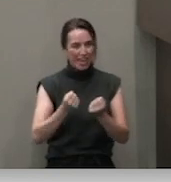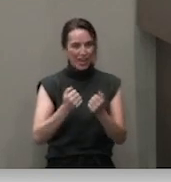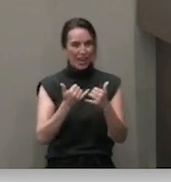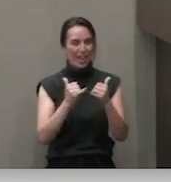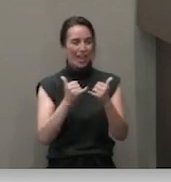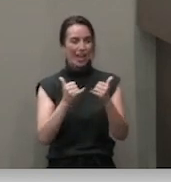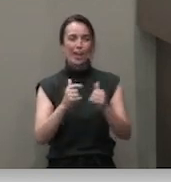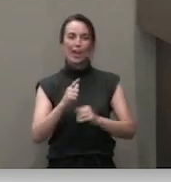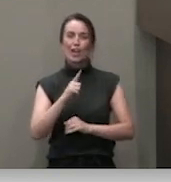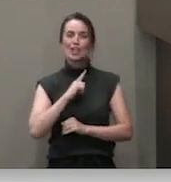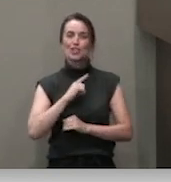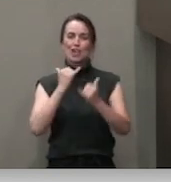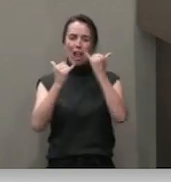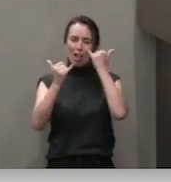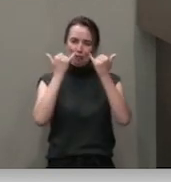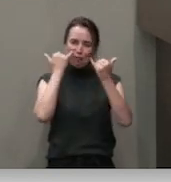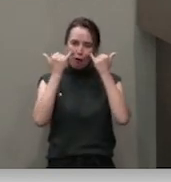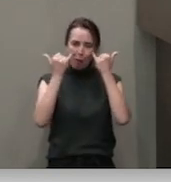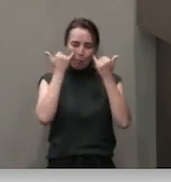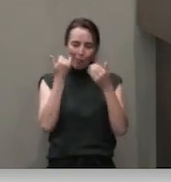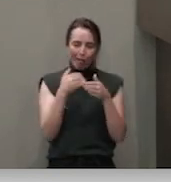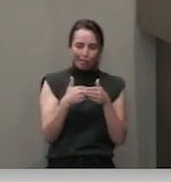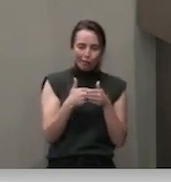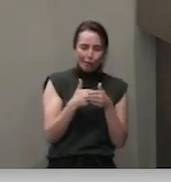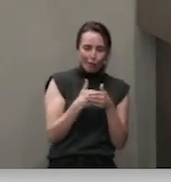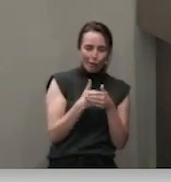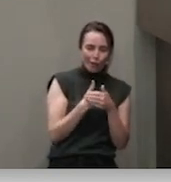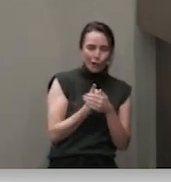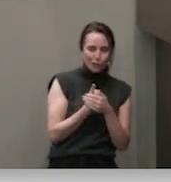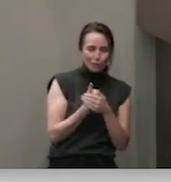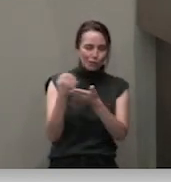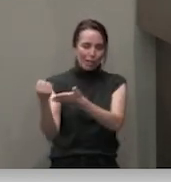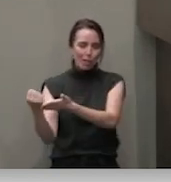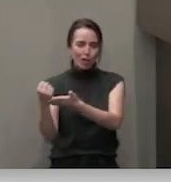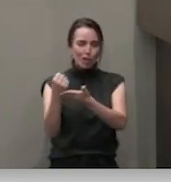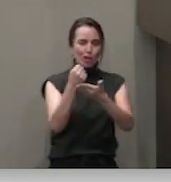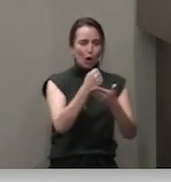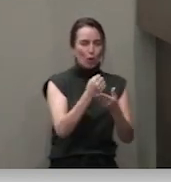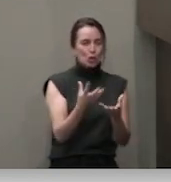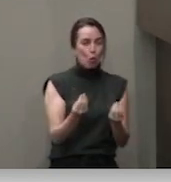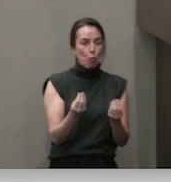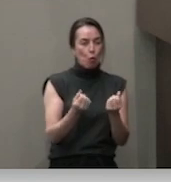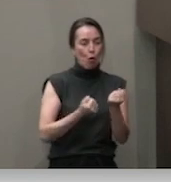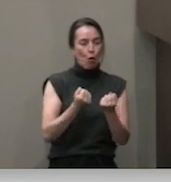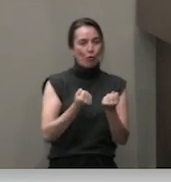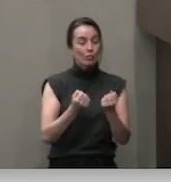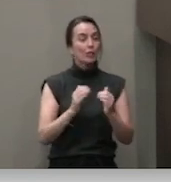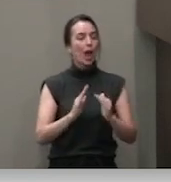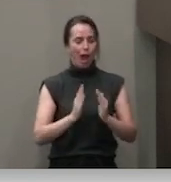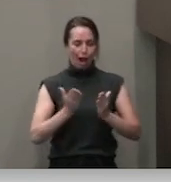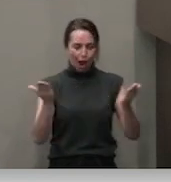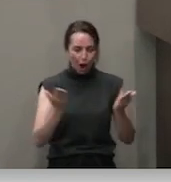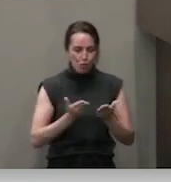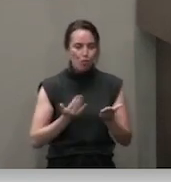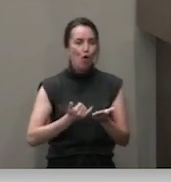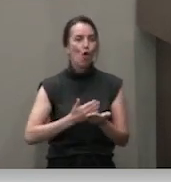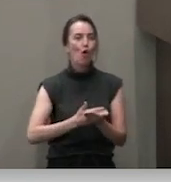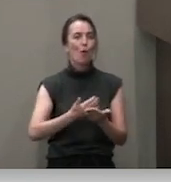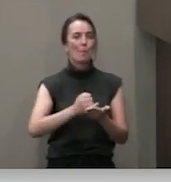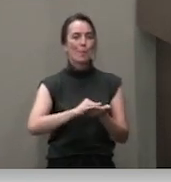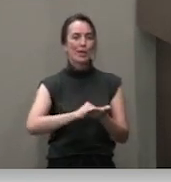dentro do governo traz 100.000 veículos lota os pátios E aí o governo começa a tributar a